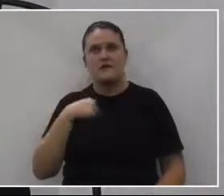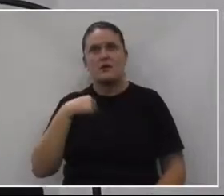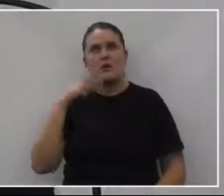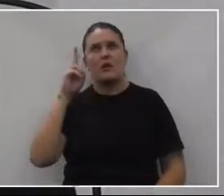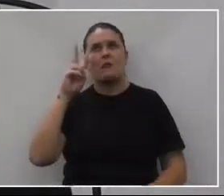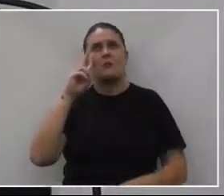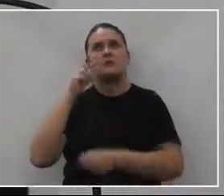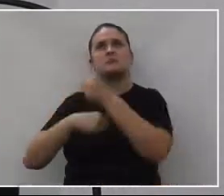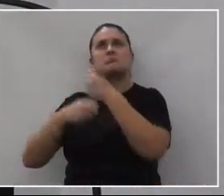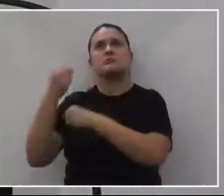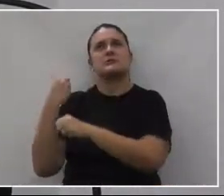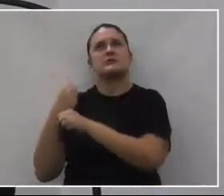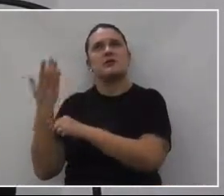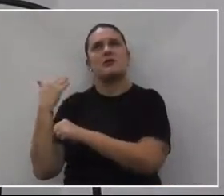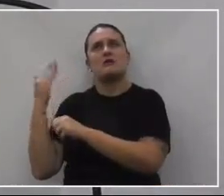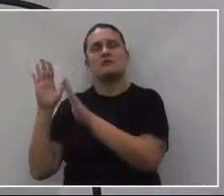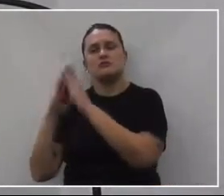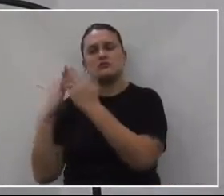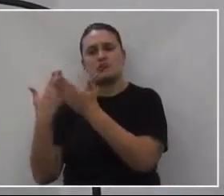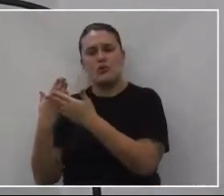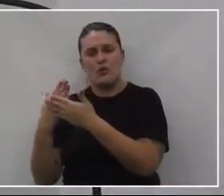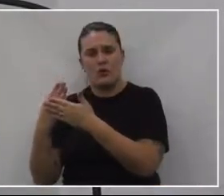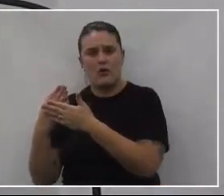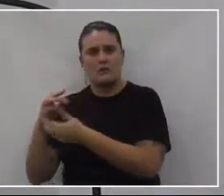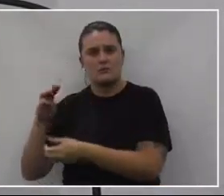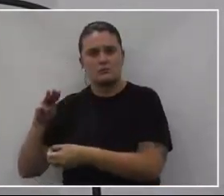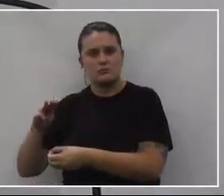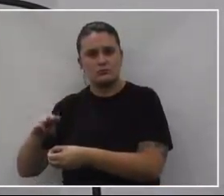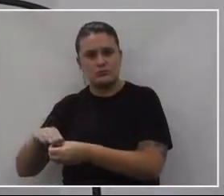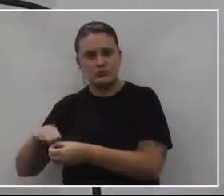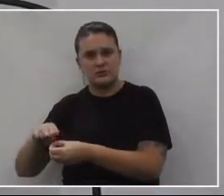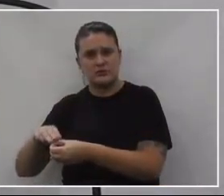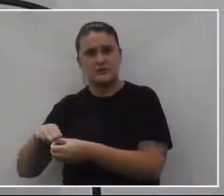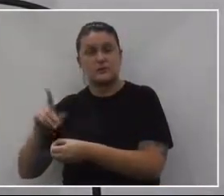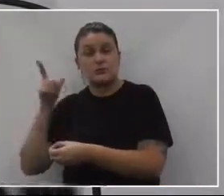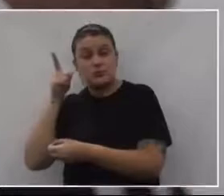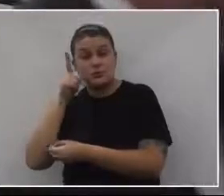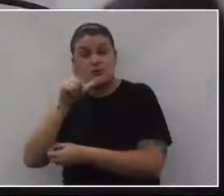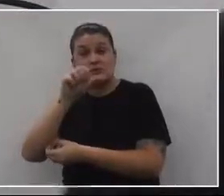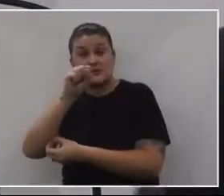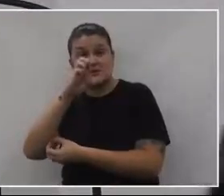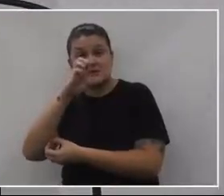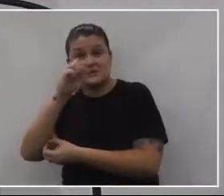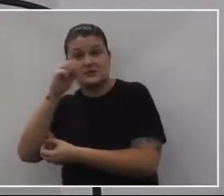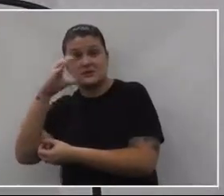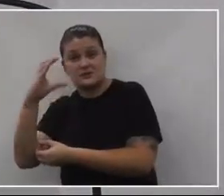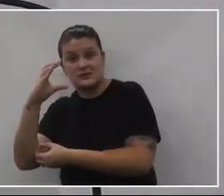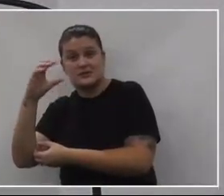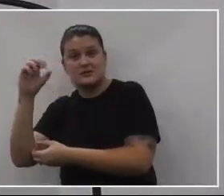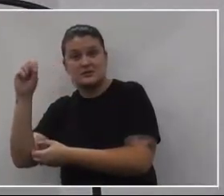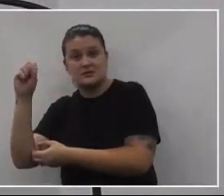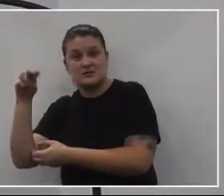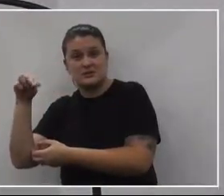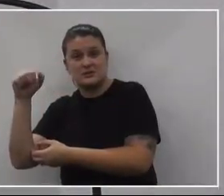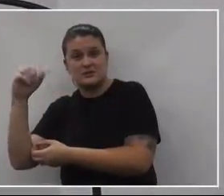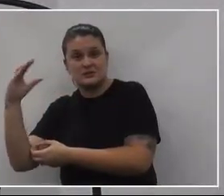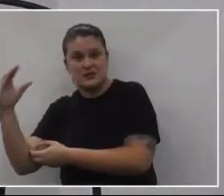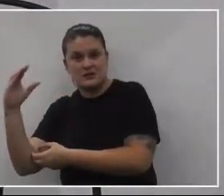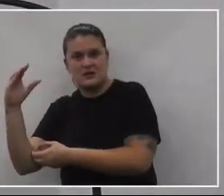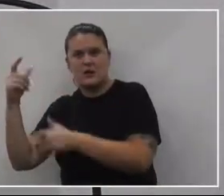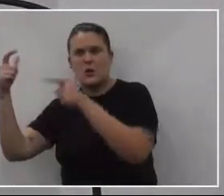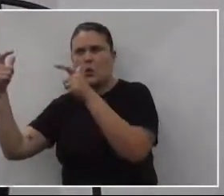uma escola municipal que conseguiu uma parceria ali com o Sesc Senac para promover atividades ali. E quem não conhece o espaço do Sesc Senac,